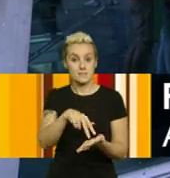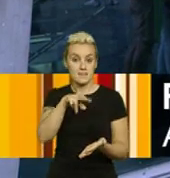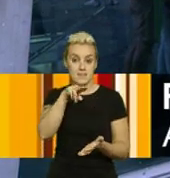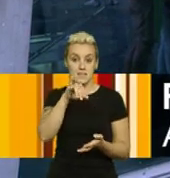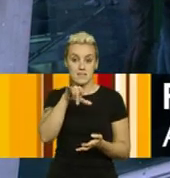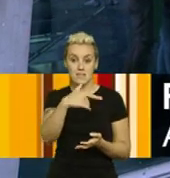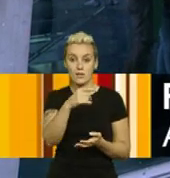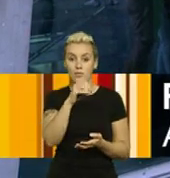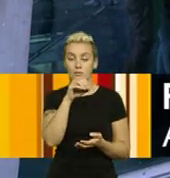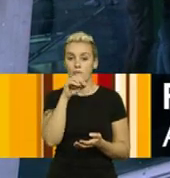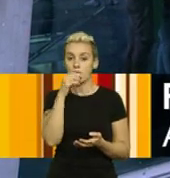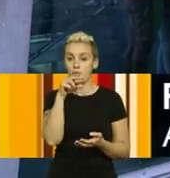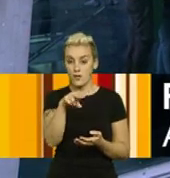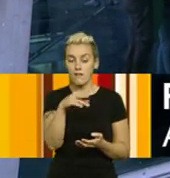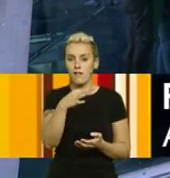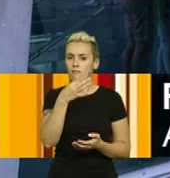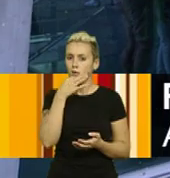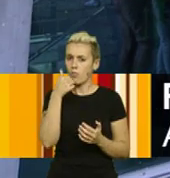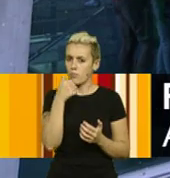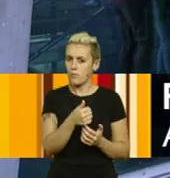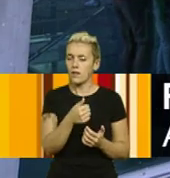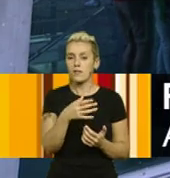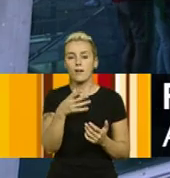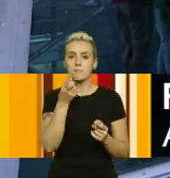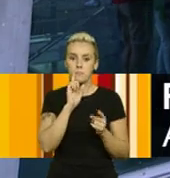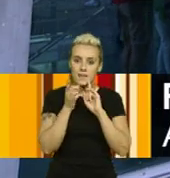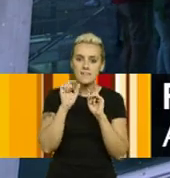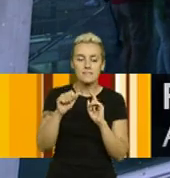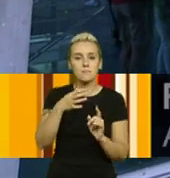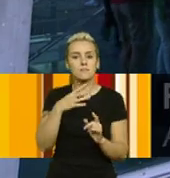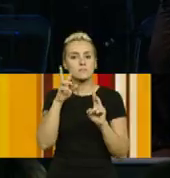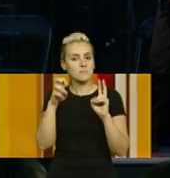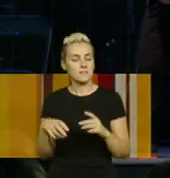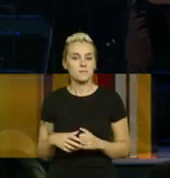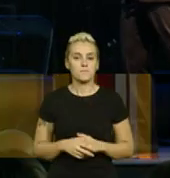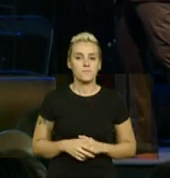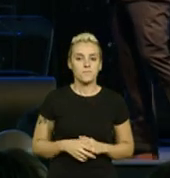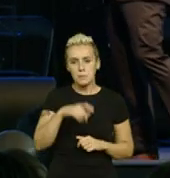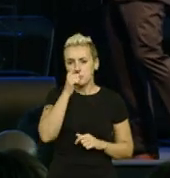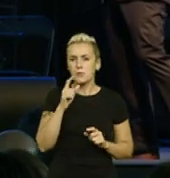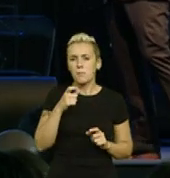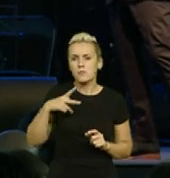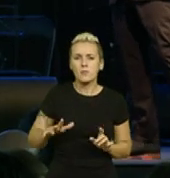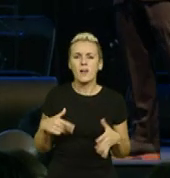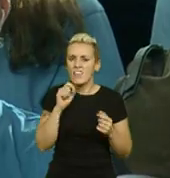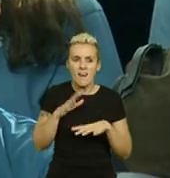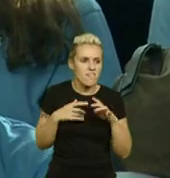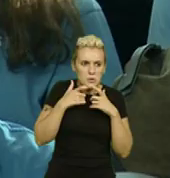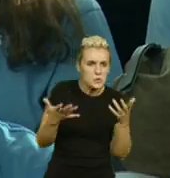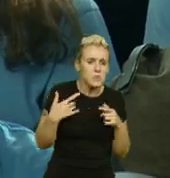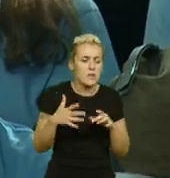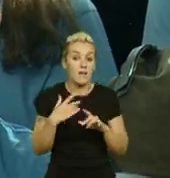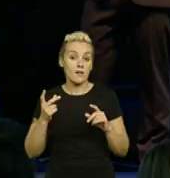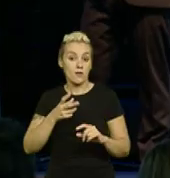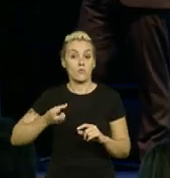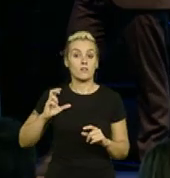partilha o tom acho que eu fui muito bem qualquer portuguesa eu desligar porque burguesa e